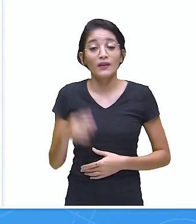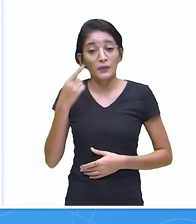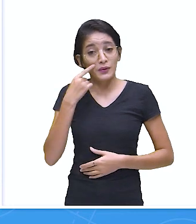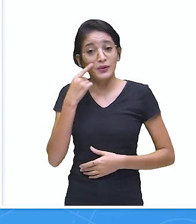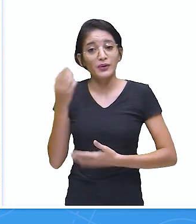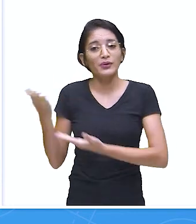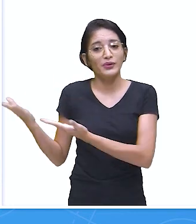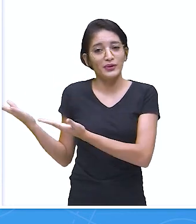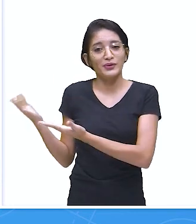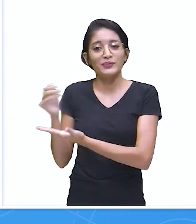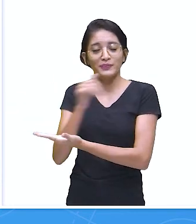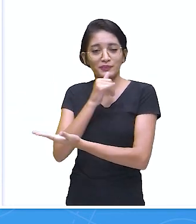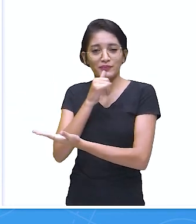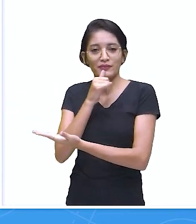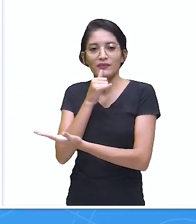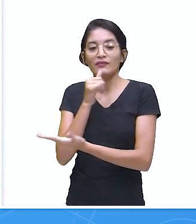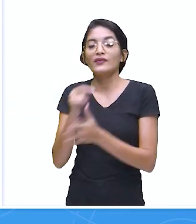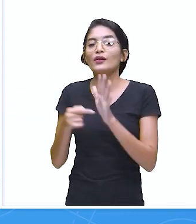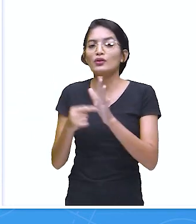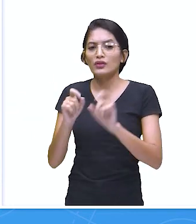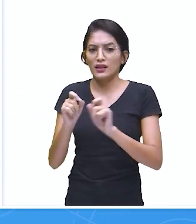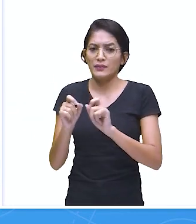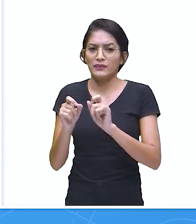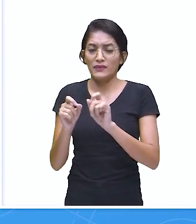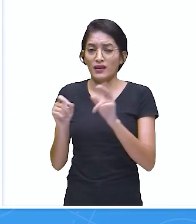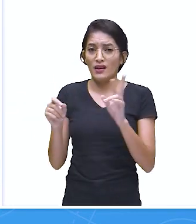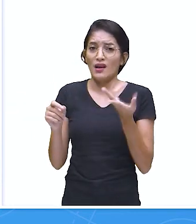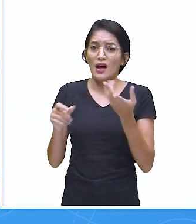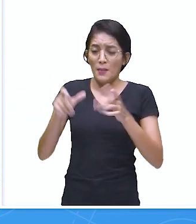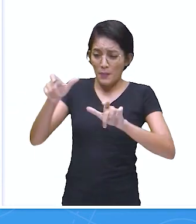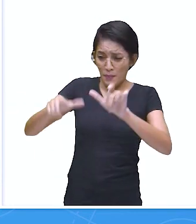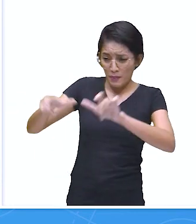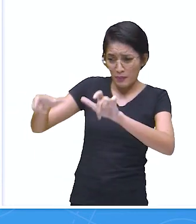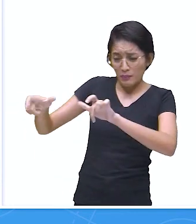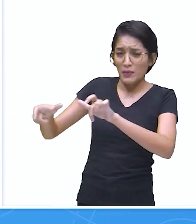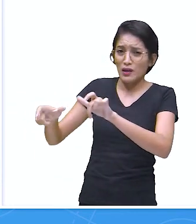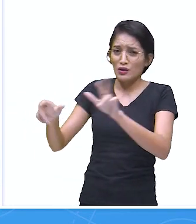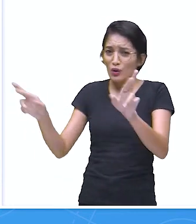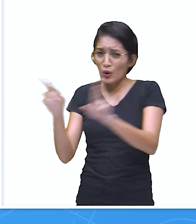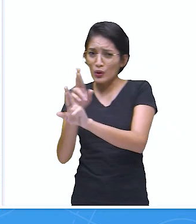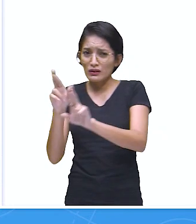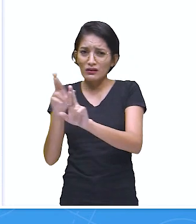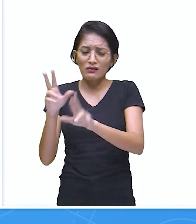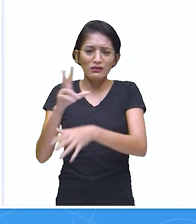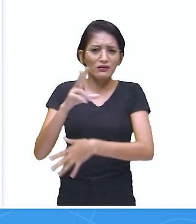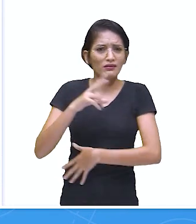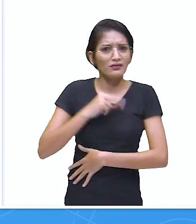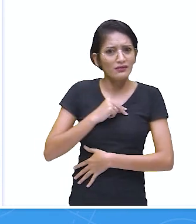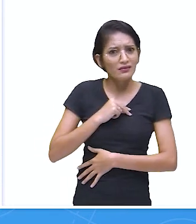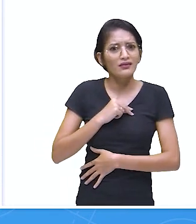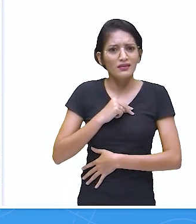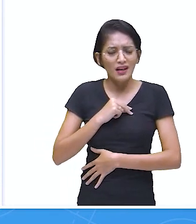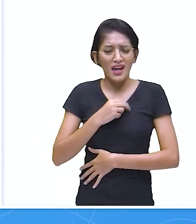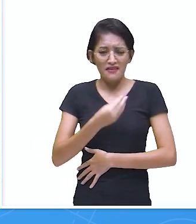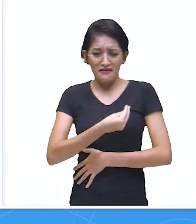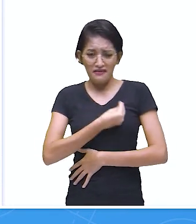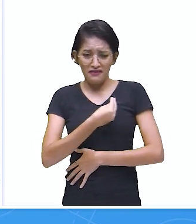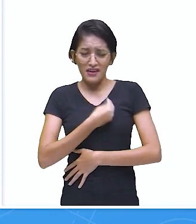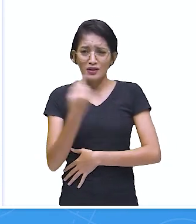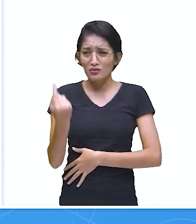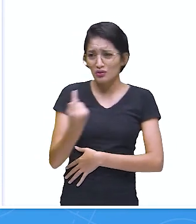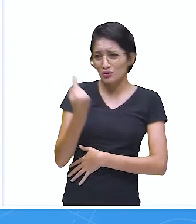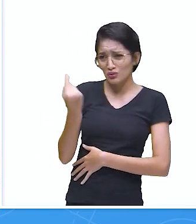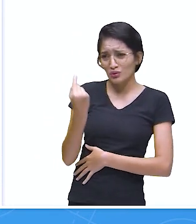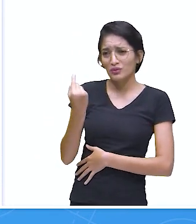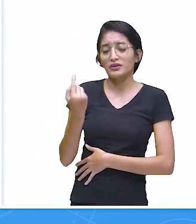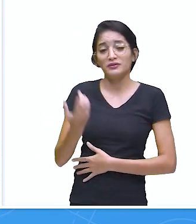aqui, olha, outra charge que diz aqui, ó, se relacionar com pessoas sinceras. Oh, Deus, que vida de solidão. Olha